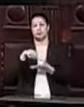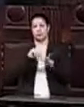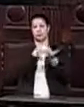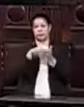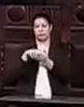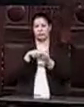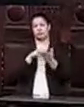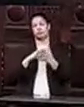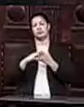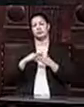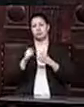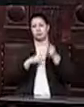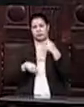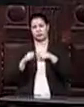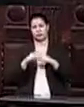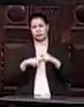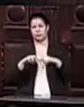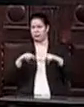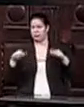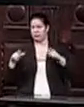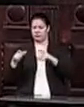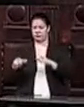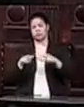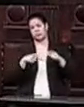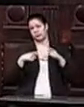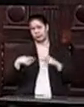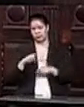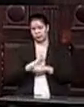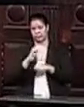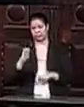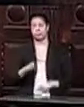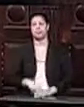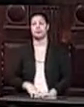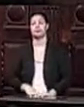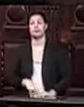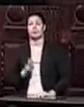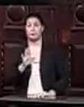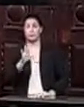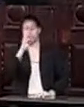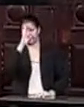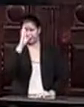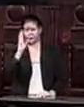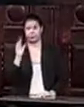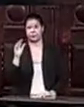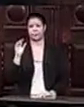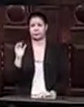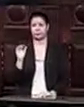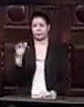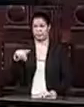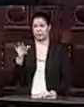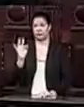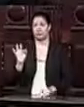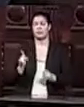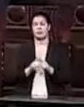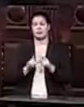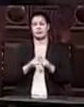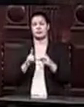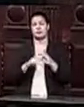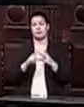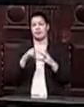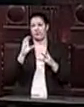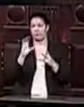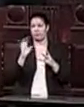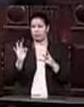economia em diferentes localidades do Estado. Mas, sobretudo, Friburgo e Cabo Frio têm uma